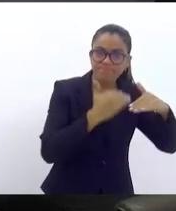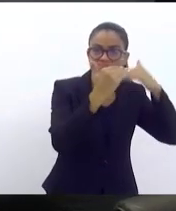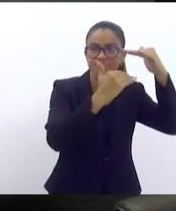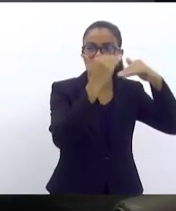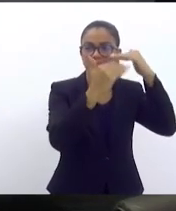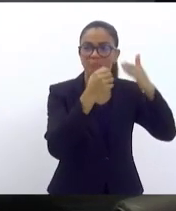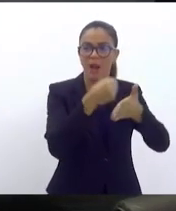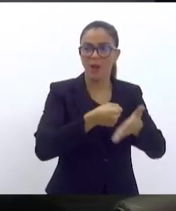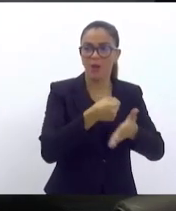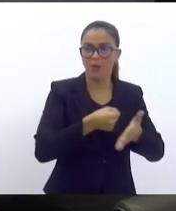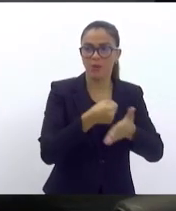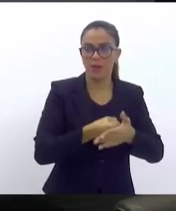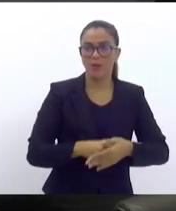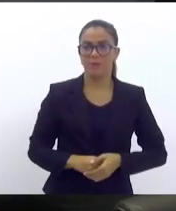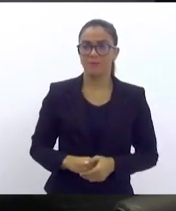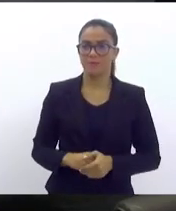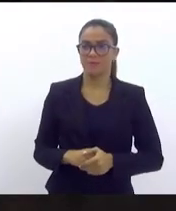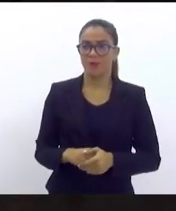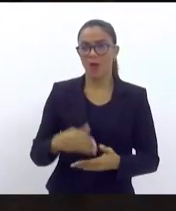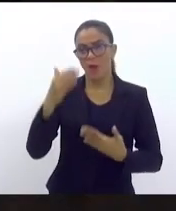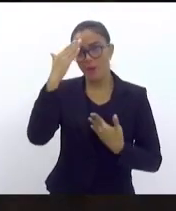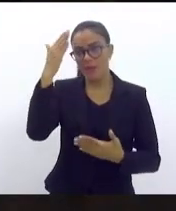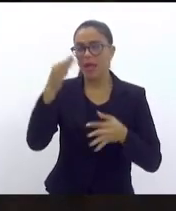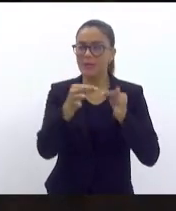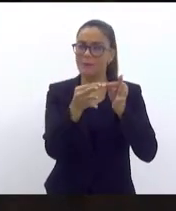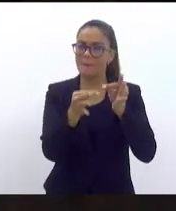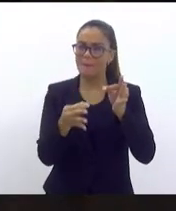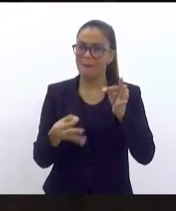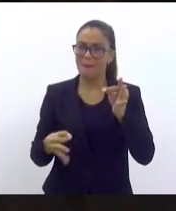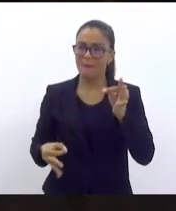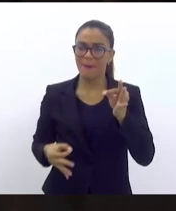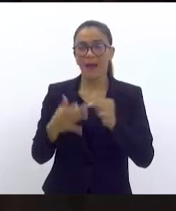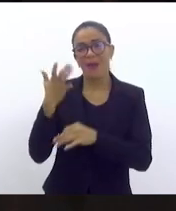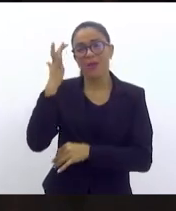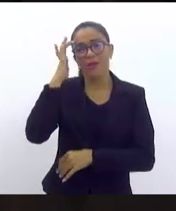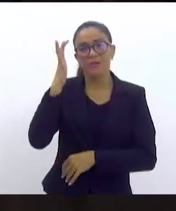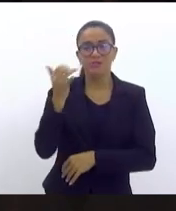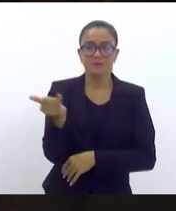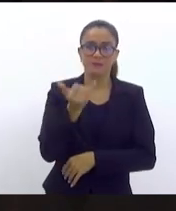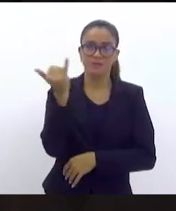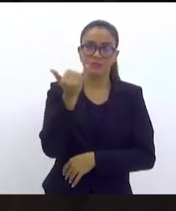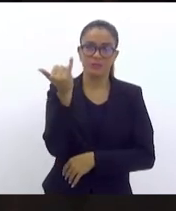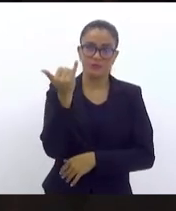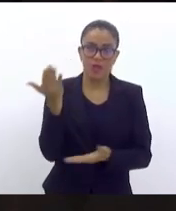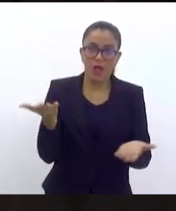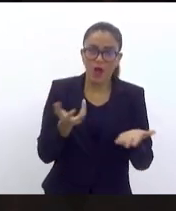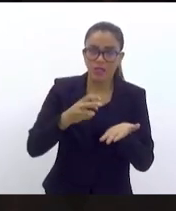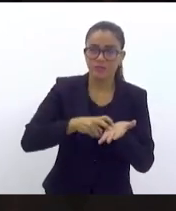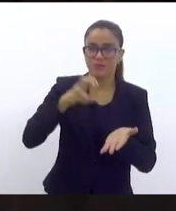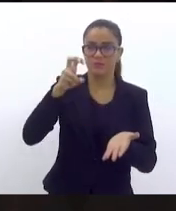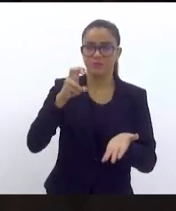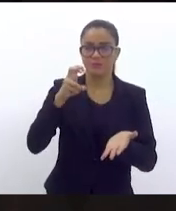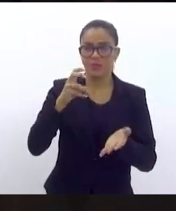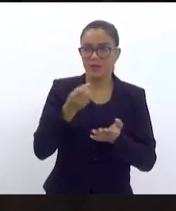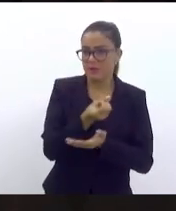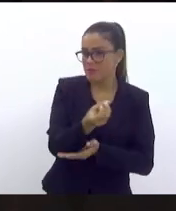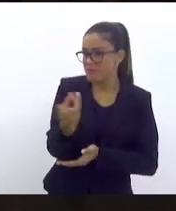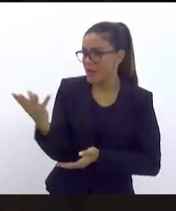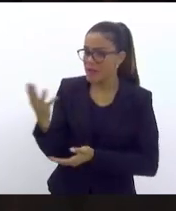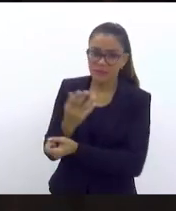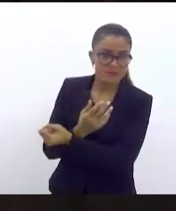para lutar contra esse mal muito obrigado desculpa me estender mas achei importante nessa nessa manhã com tantas pessoas